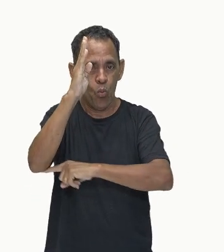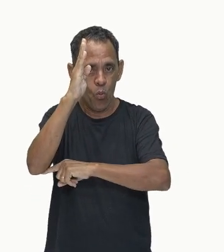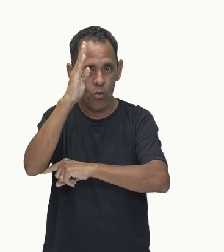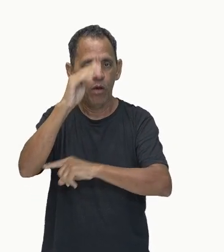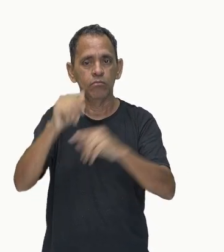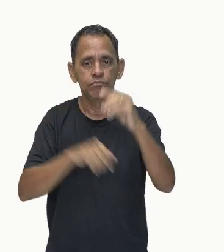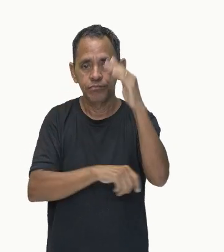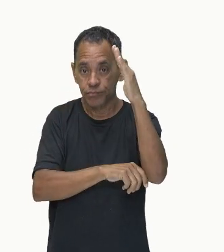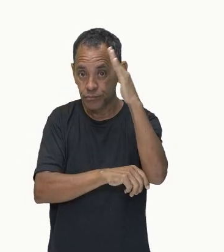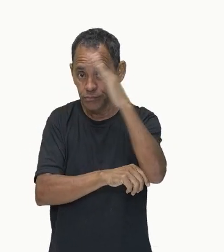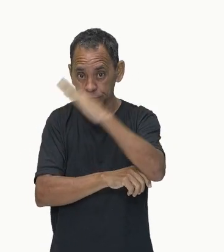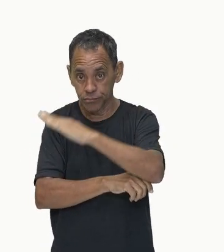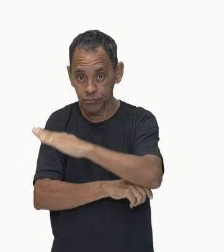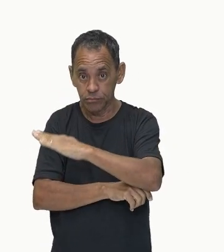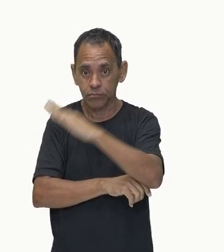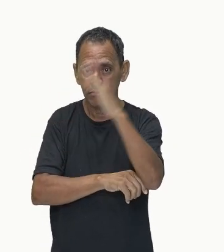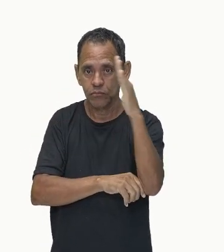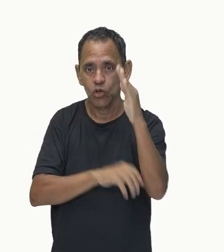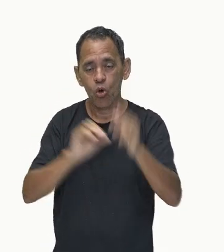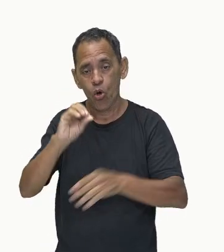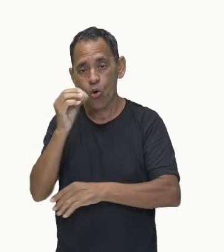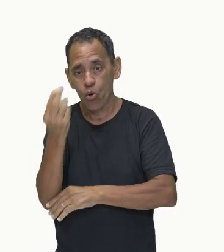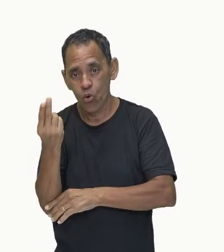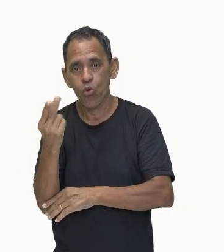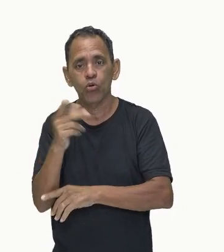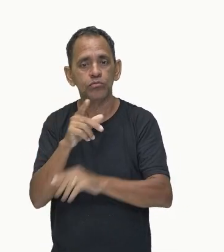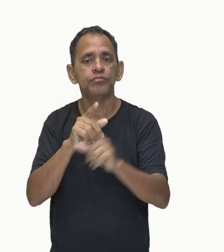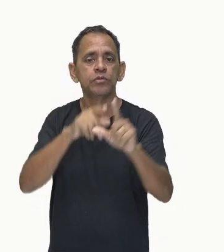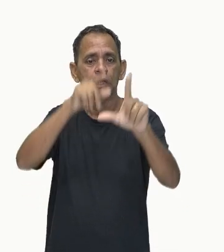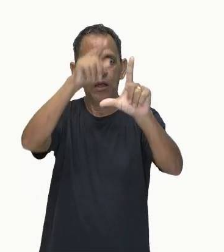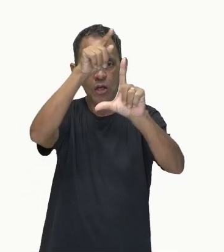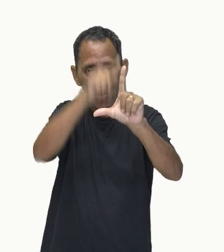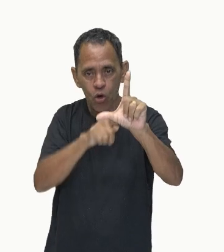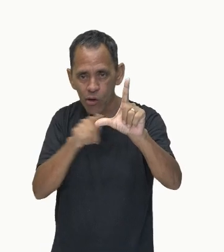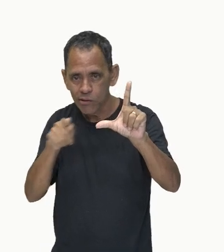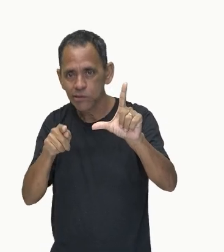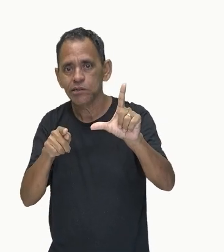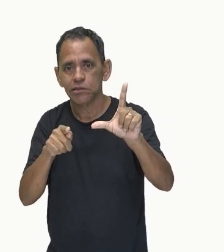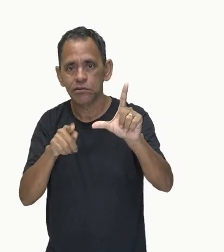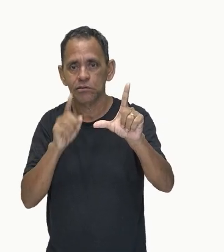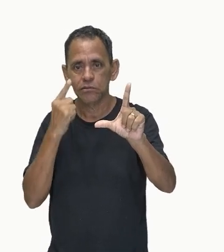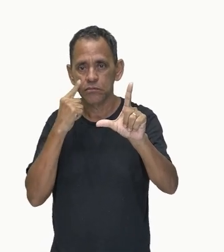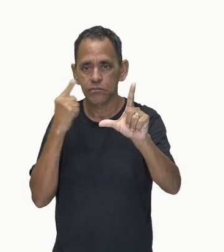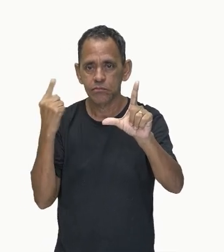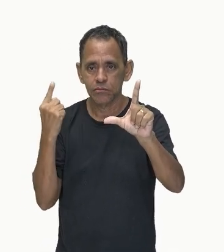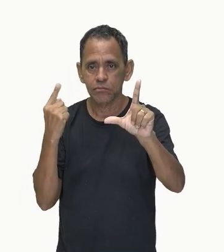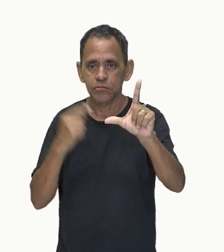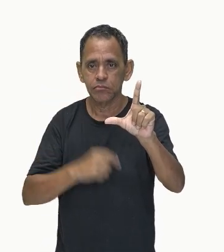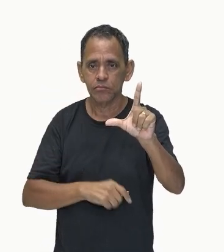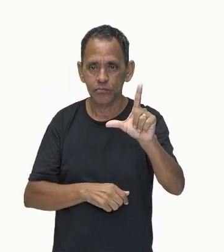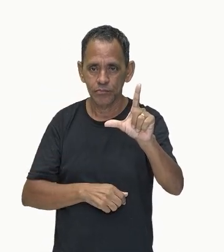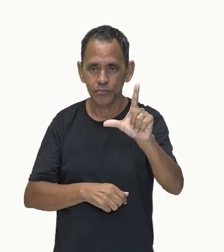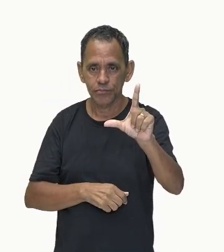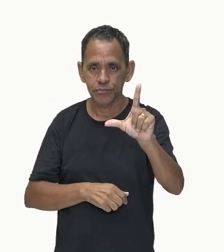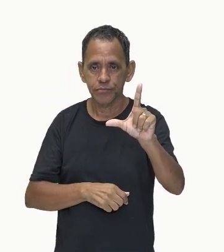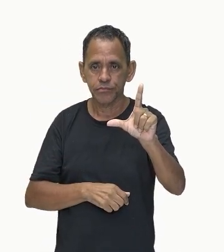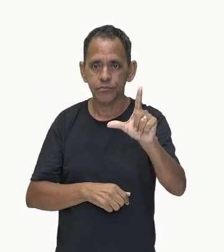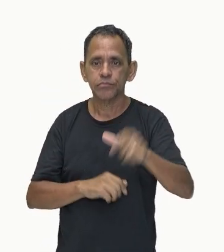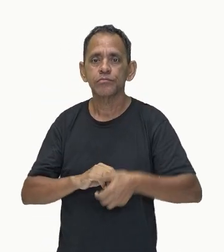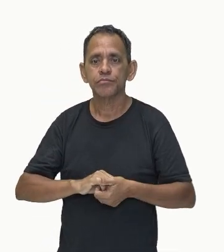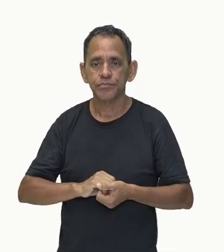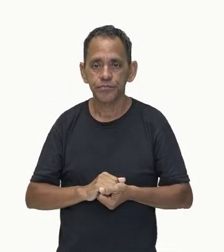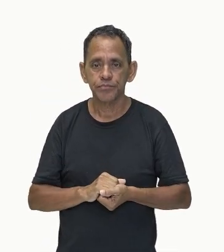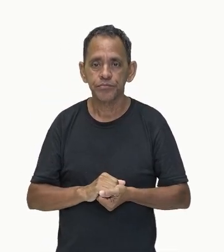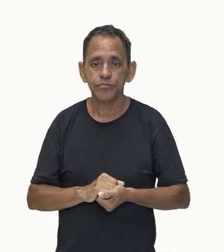dessa força vale F cosseno de θ. Tá? E aí a caixa se desloca de